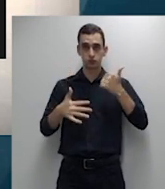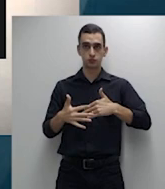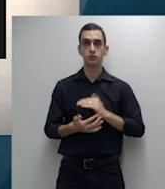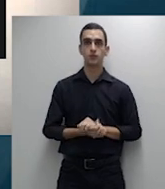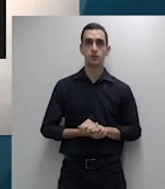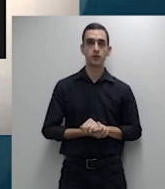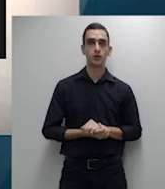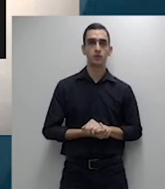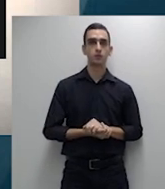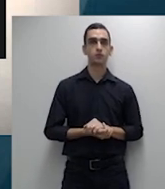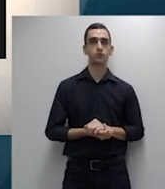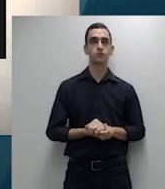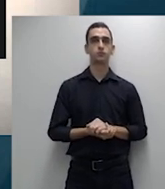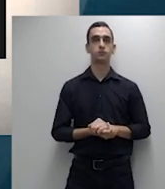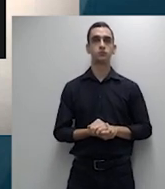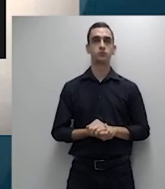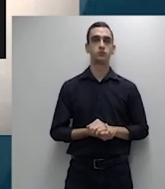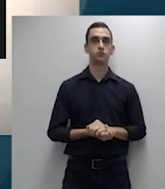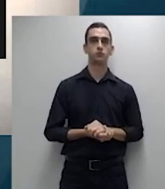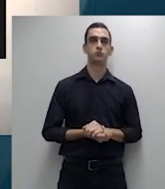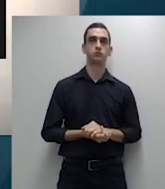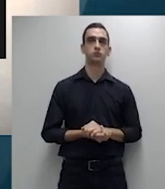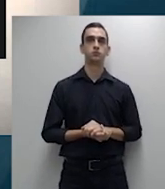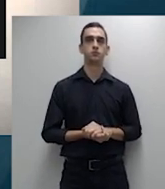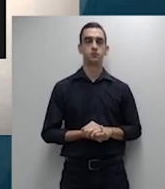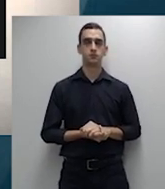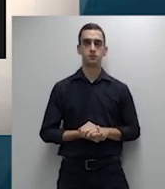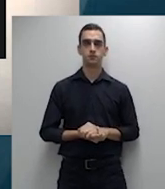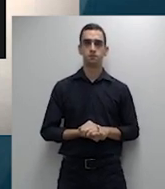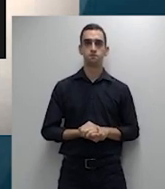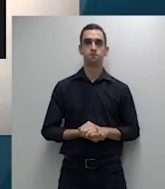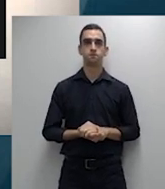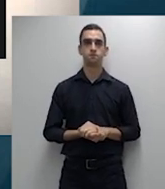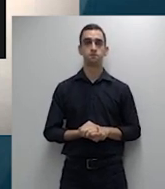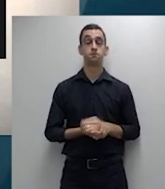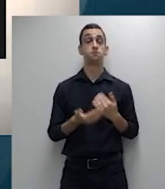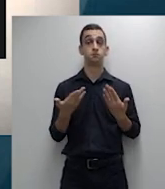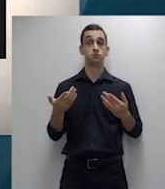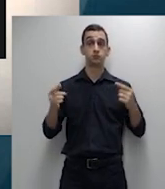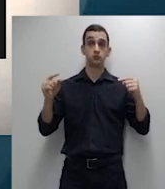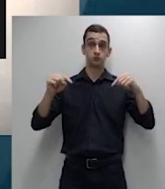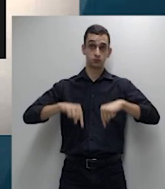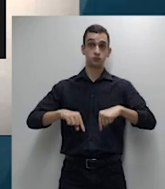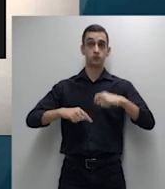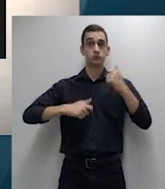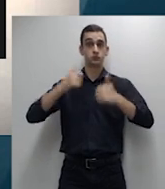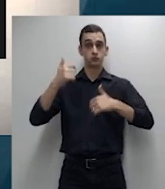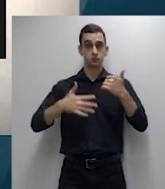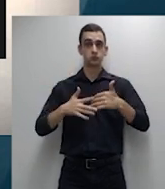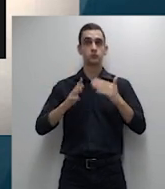em primeiro lugar o que precisa deixar muito claro diferente honesto quiserem alegando